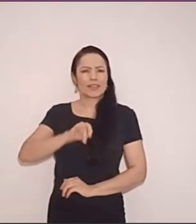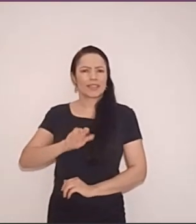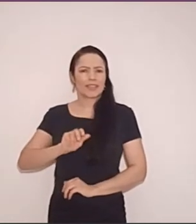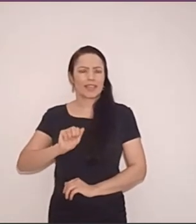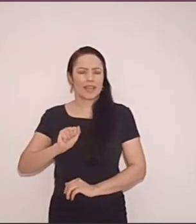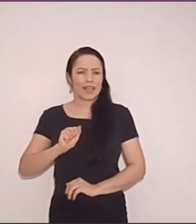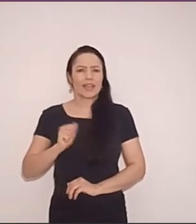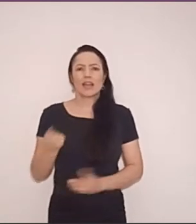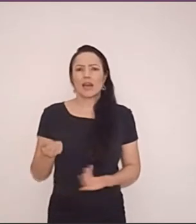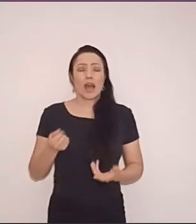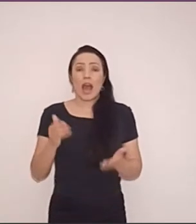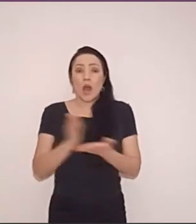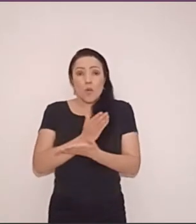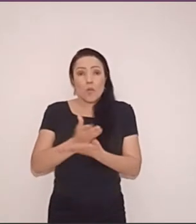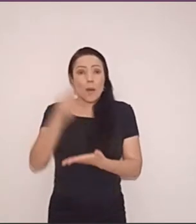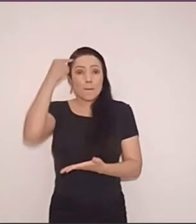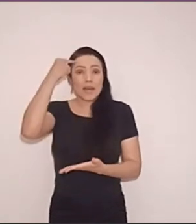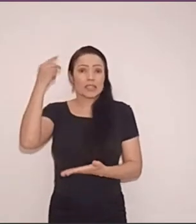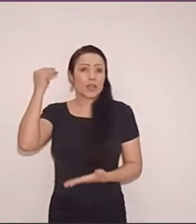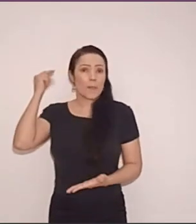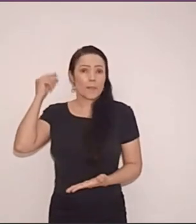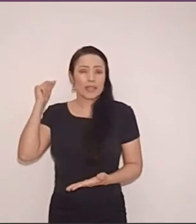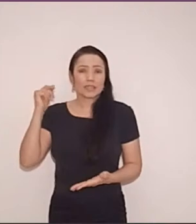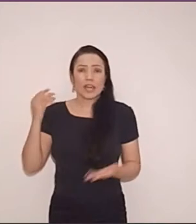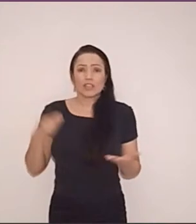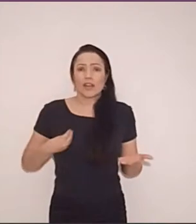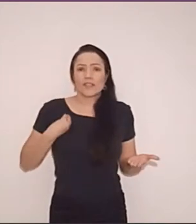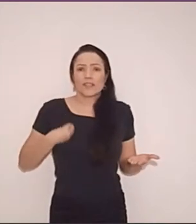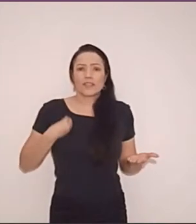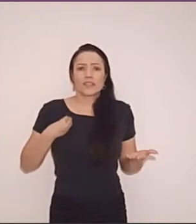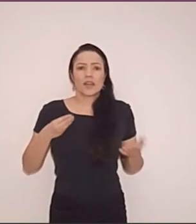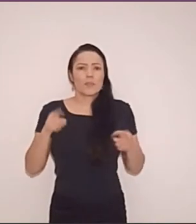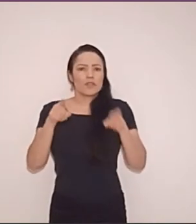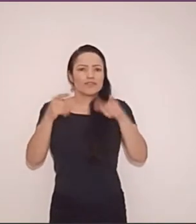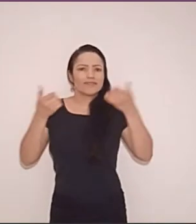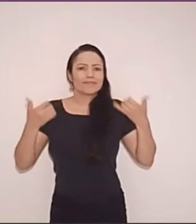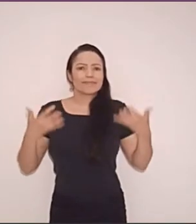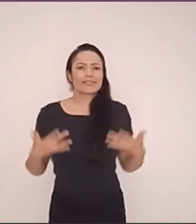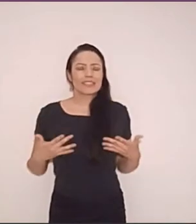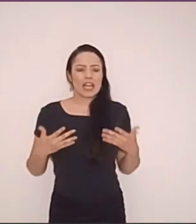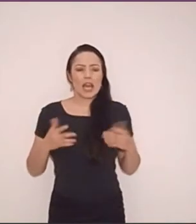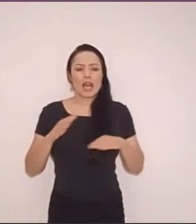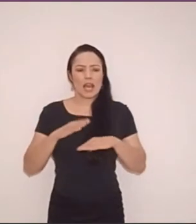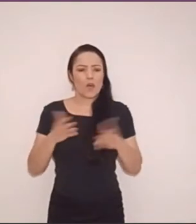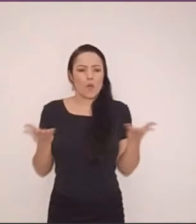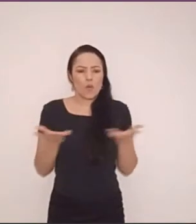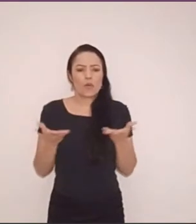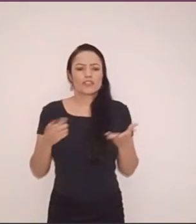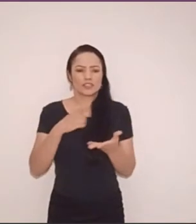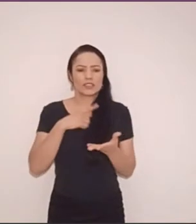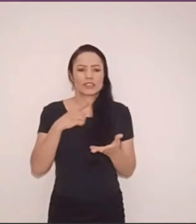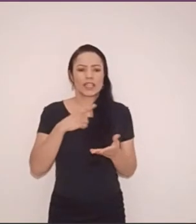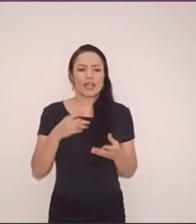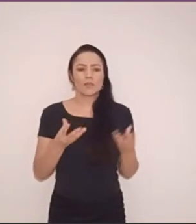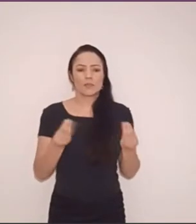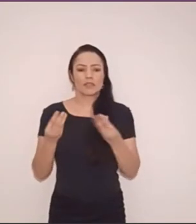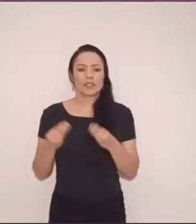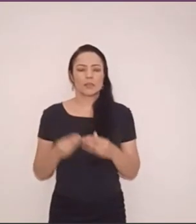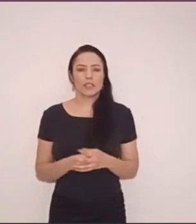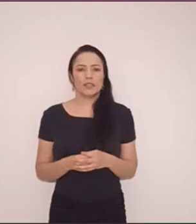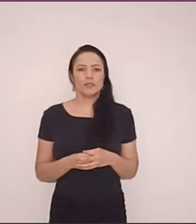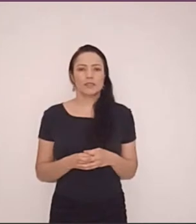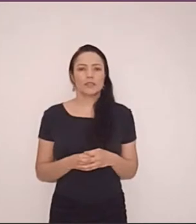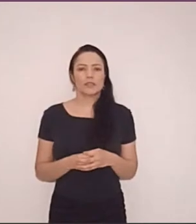para algumas pessoas acham que tá no passado né mas como muito bem colocado por você isso é muito mais presente do que a gente imagina né pelo caso